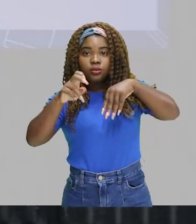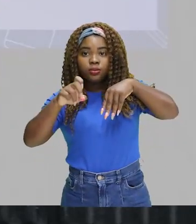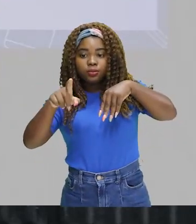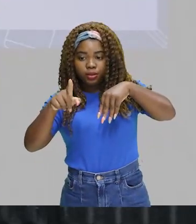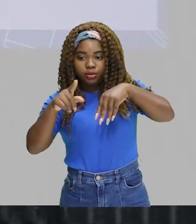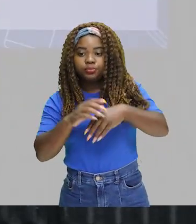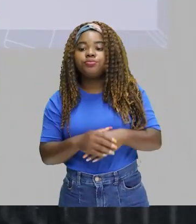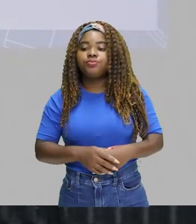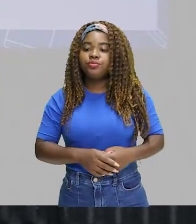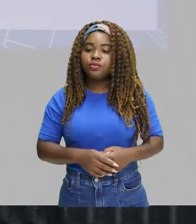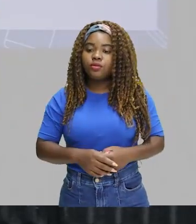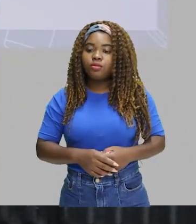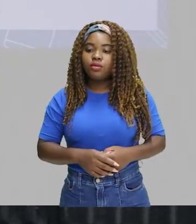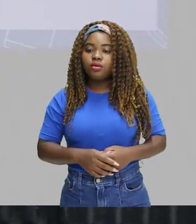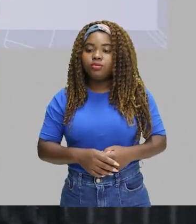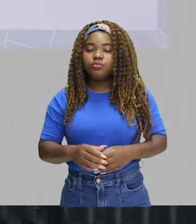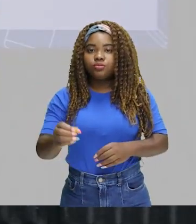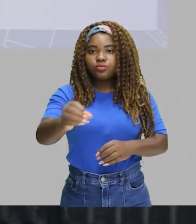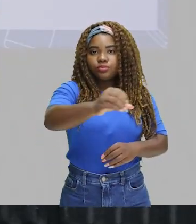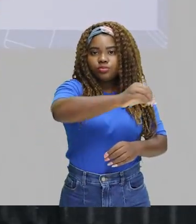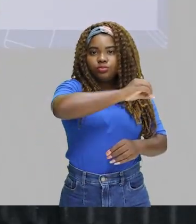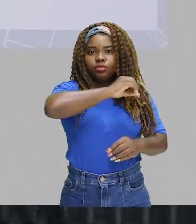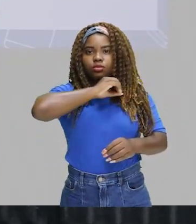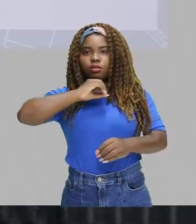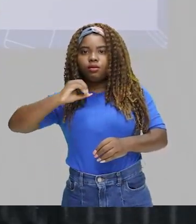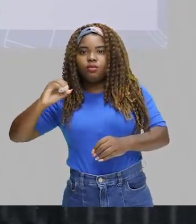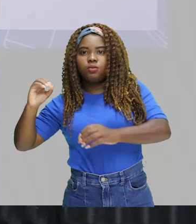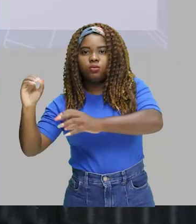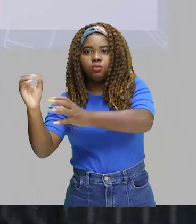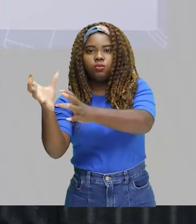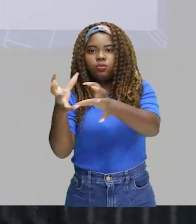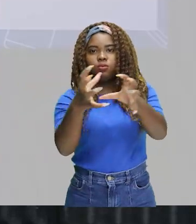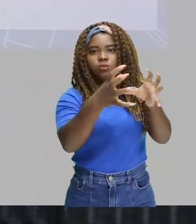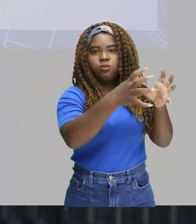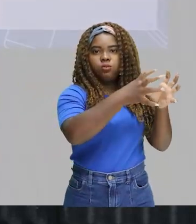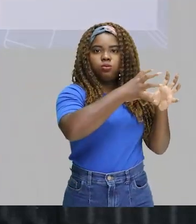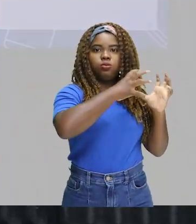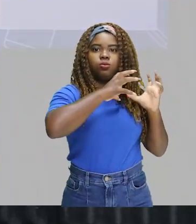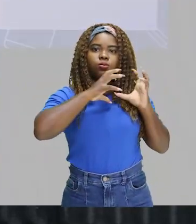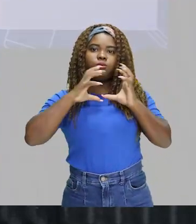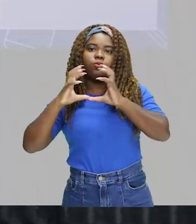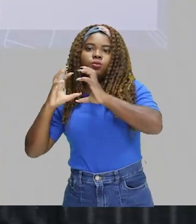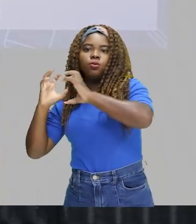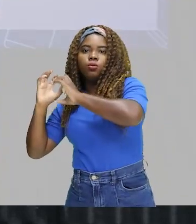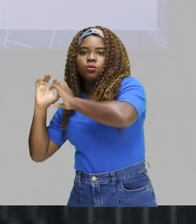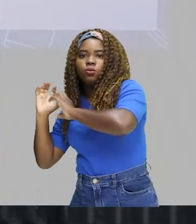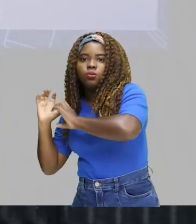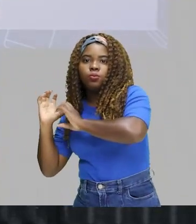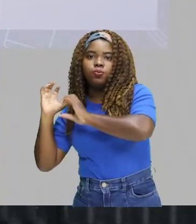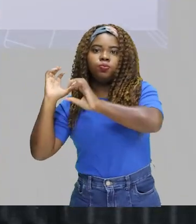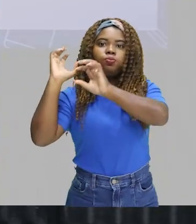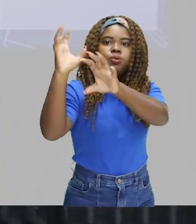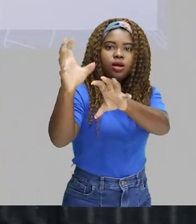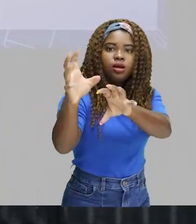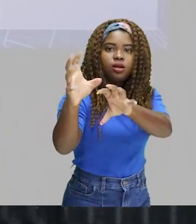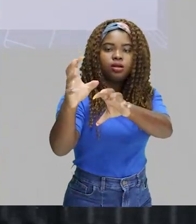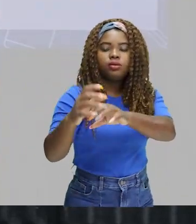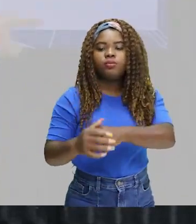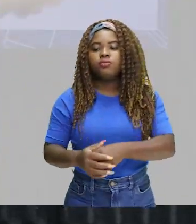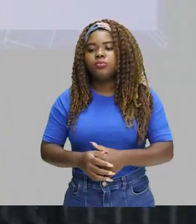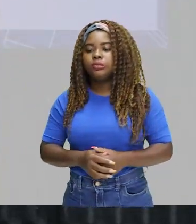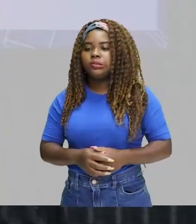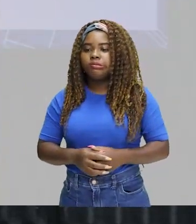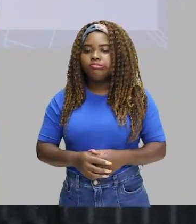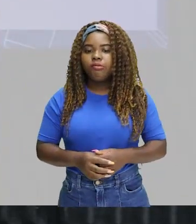pé direito de apoio e vai realizar uma rotação. E assim executar esse arremesso para frente.